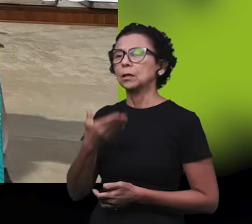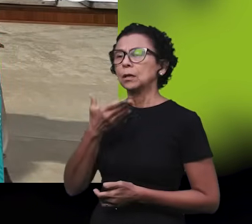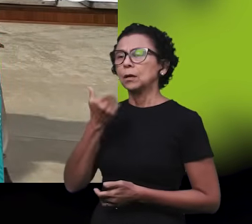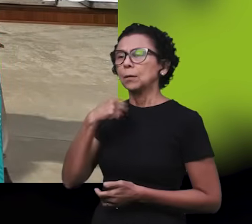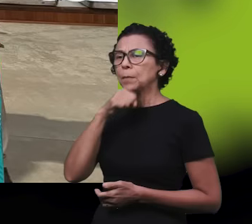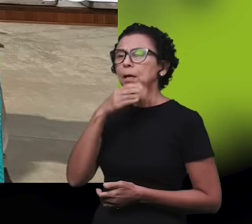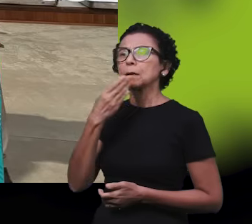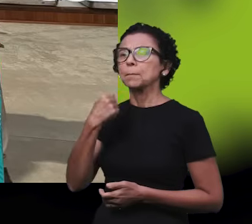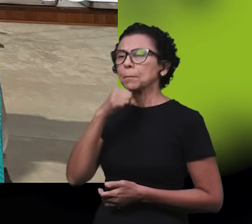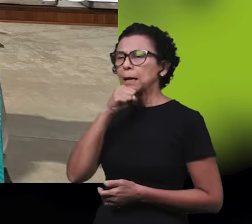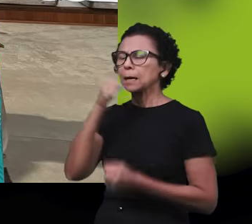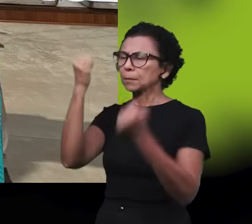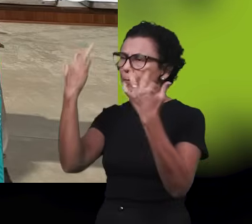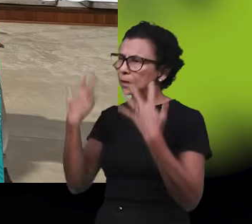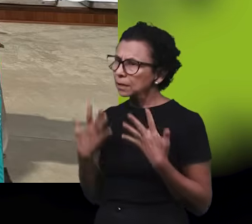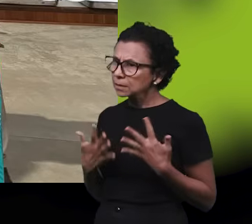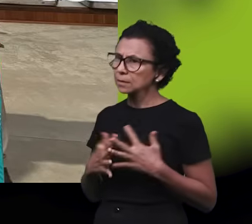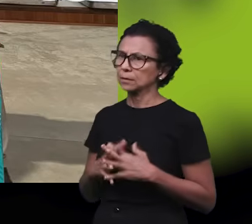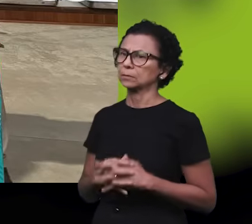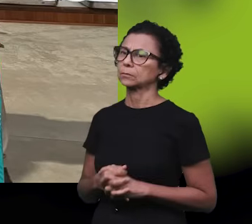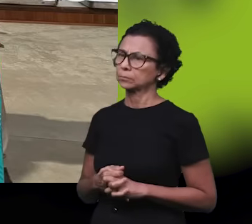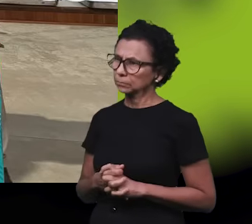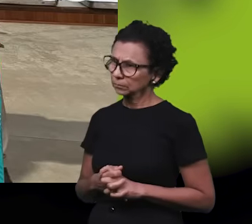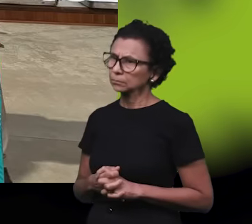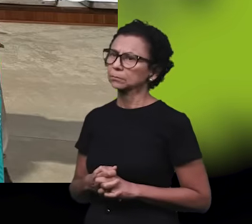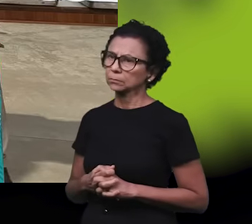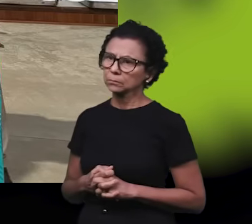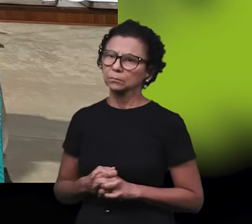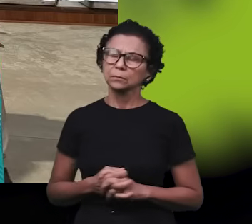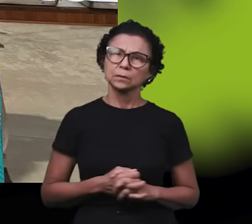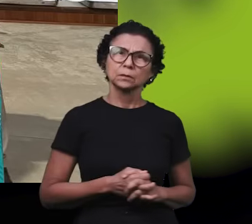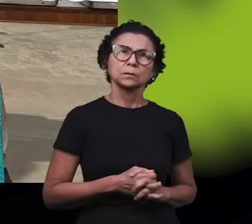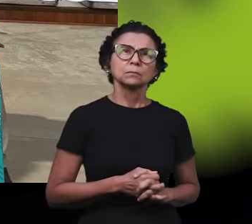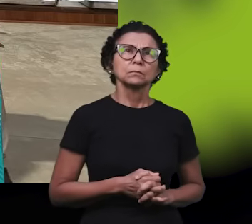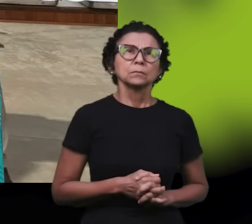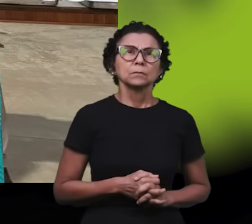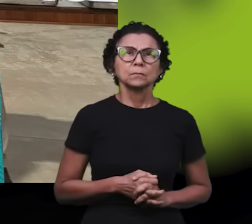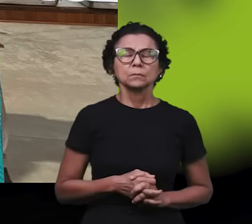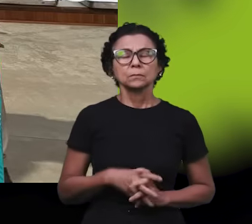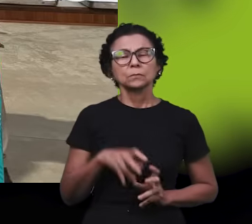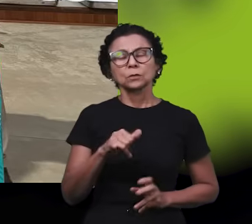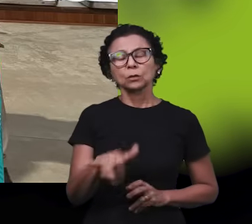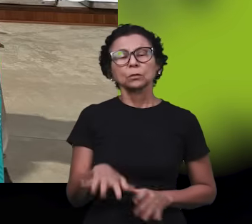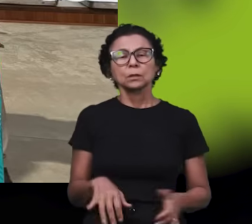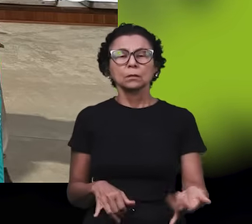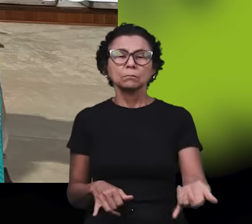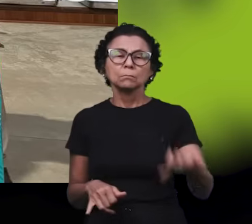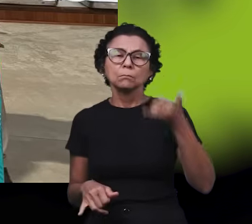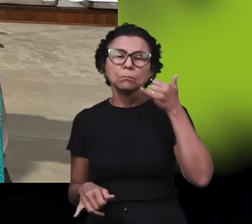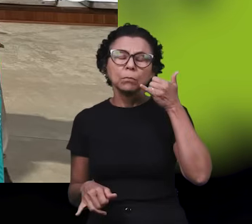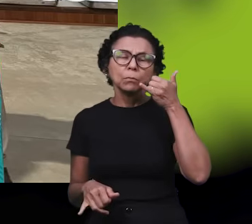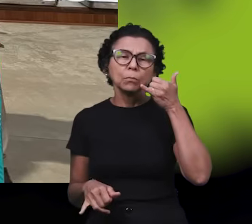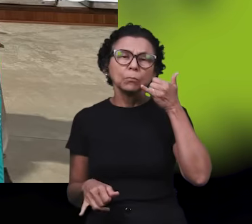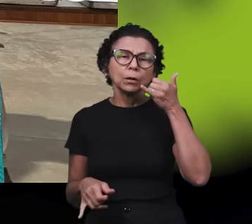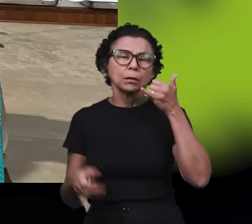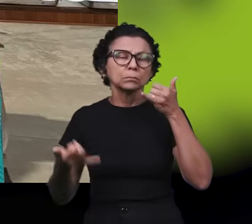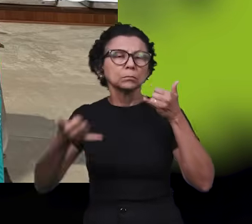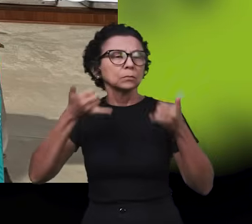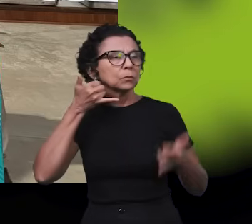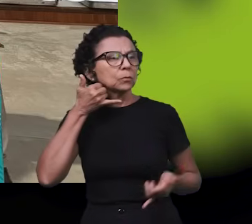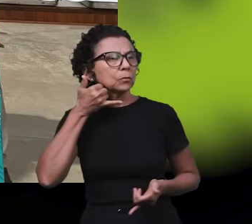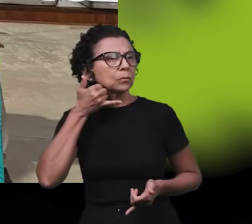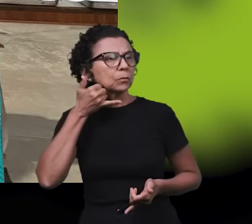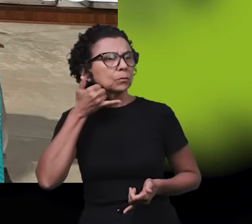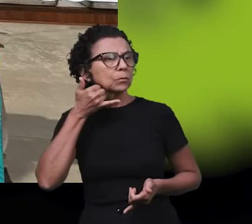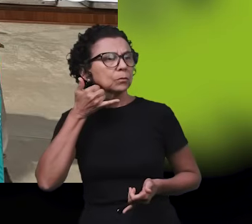Sim, tem. Que quando ela fala, já aconteceu de eu atender, quando ela telefone, Deus abençoe